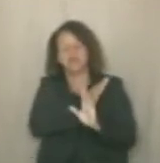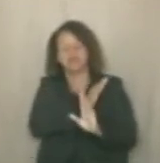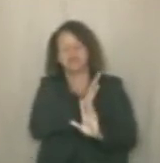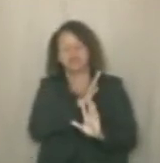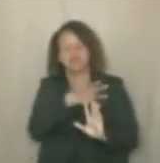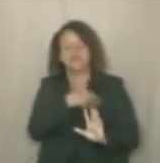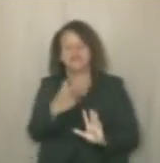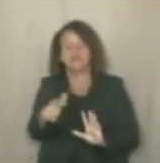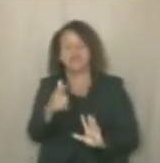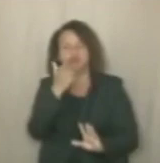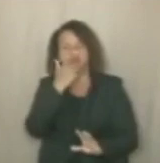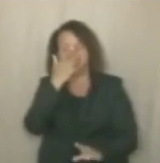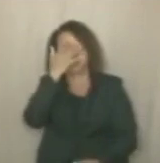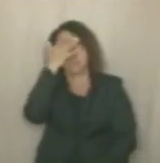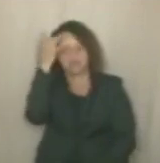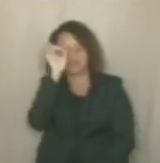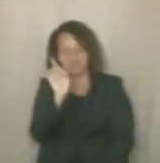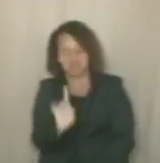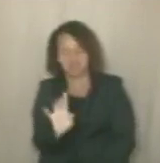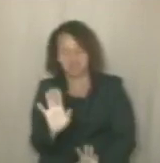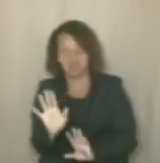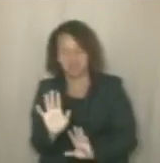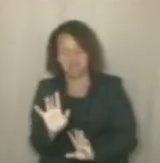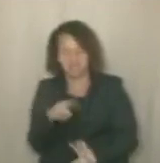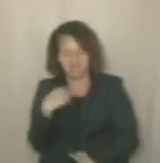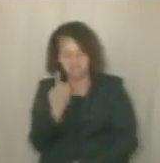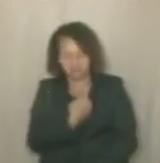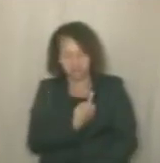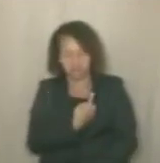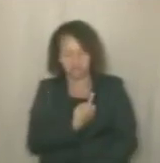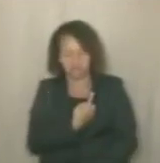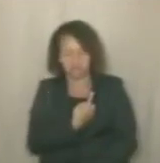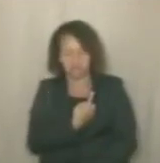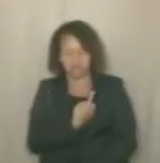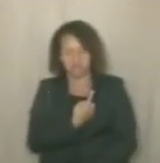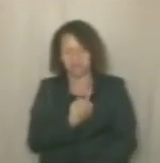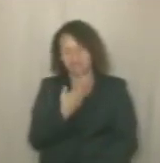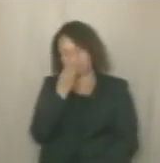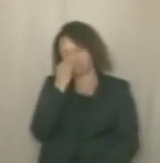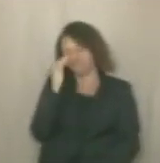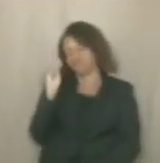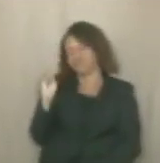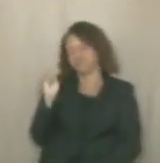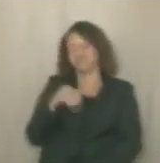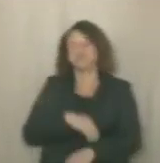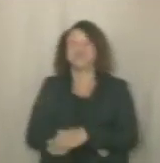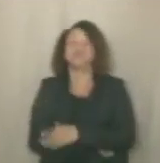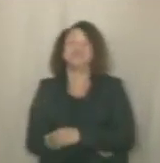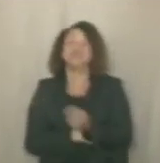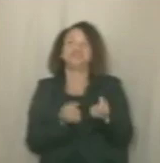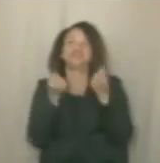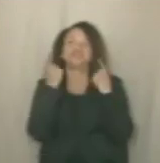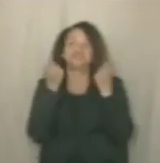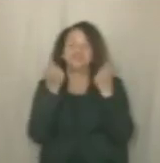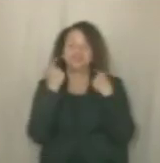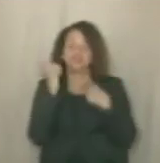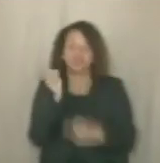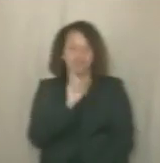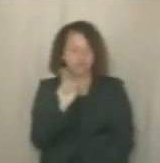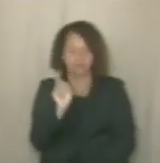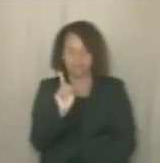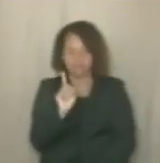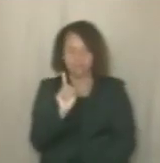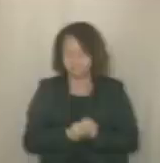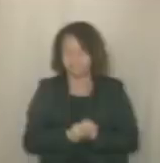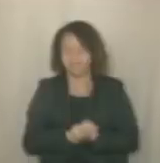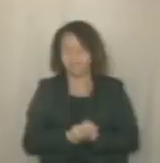temos filhos com deficiência que nós devemos cruzar os braços e não lutar por